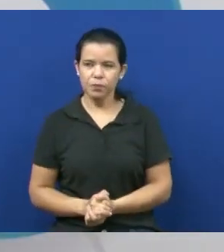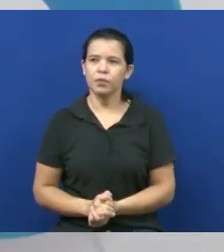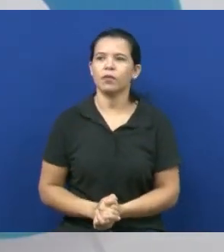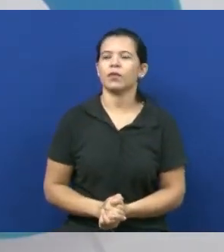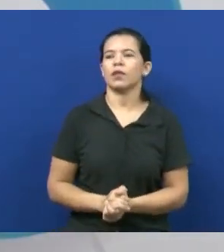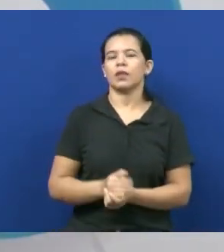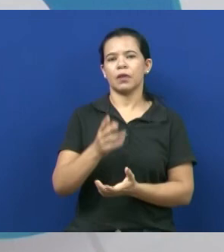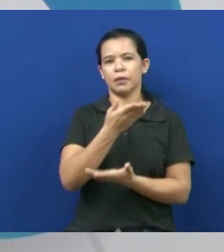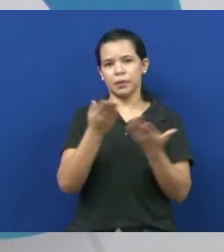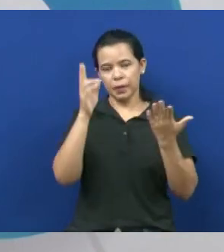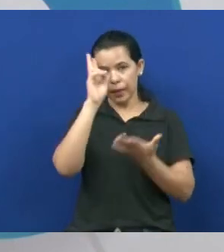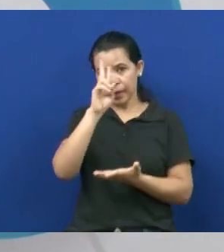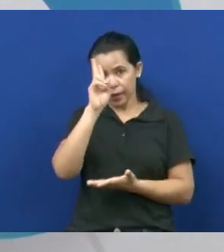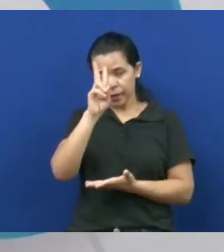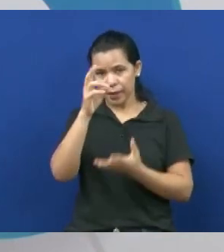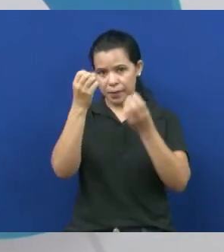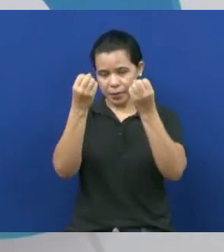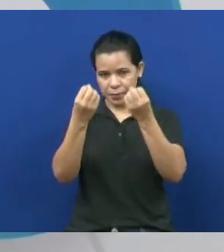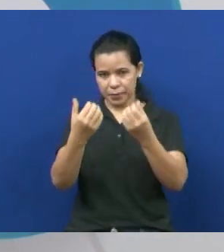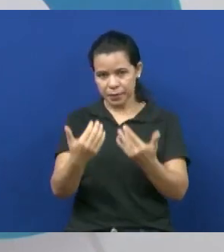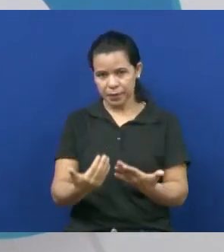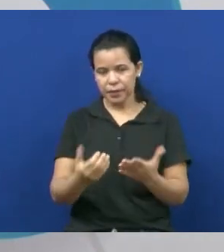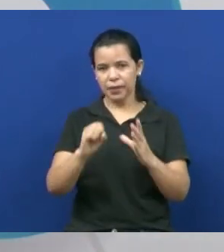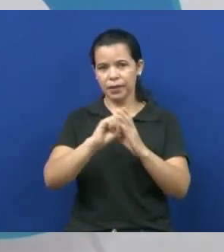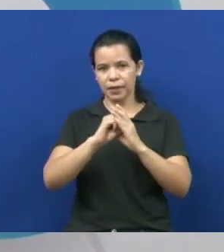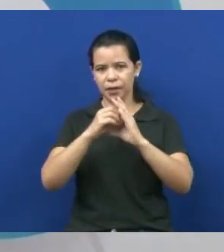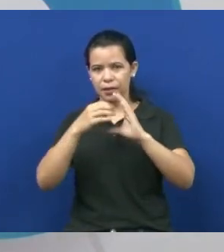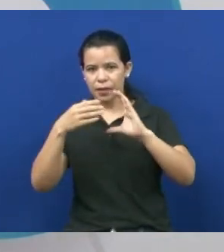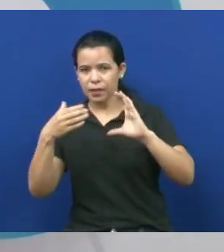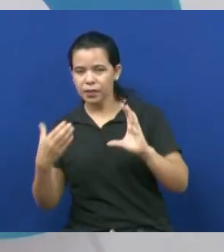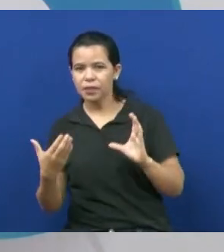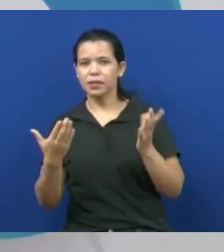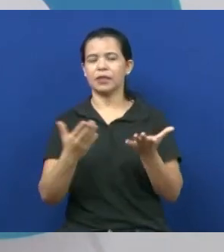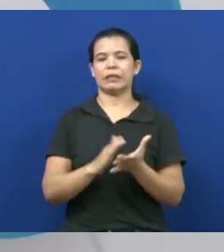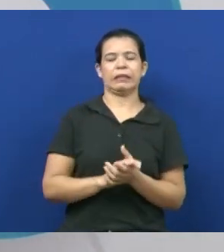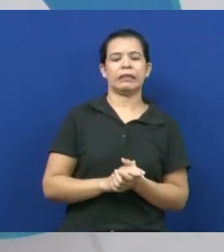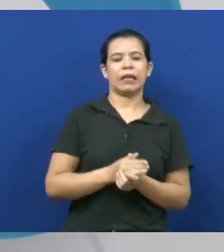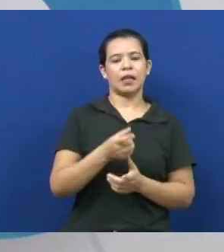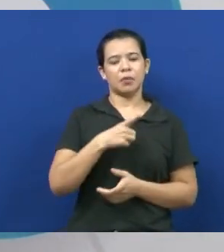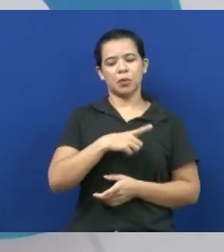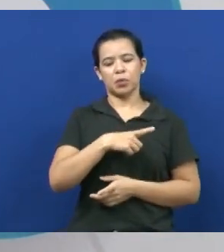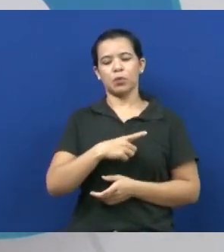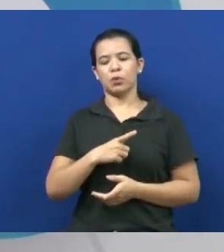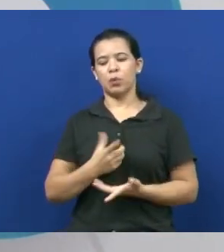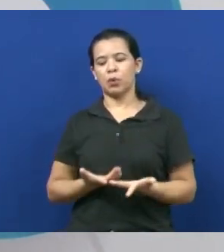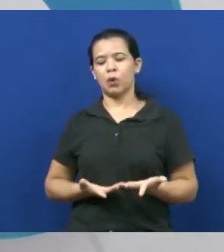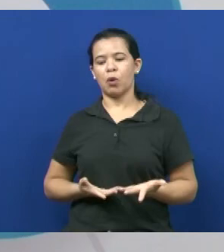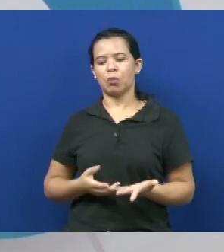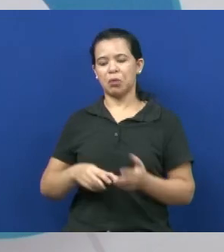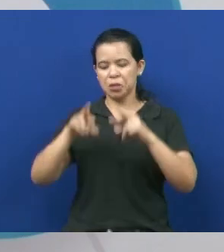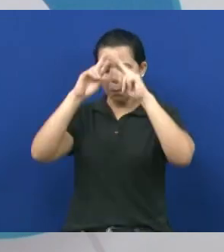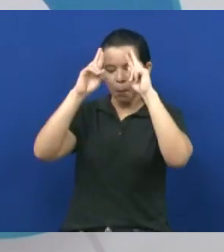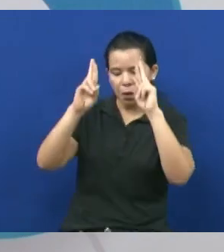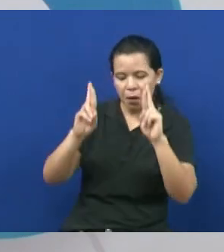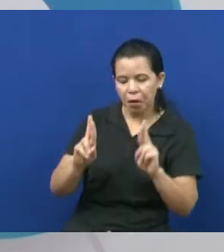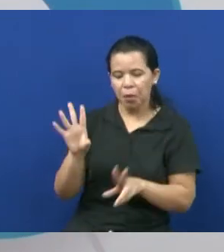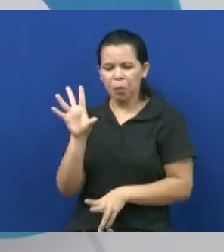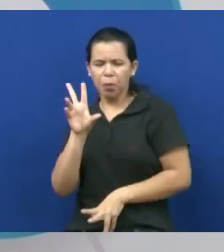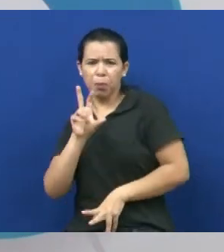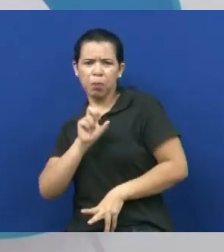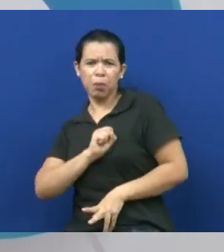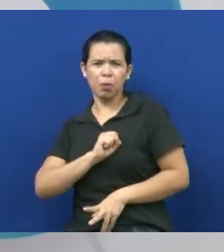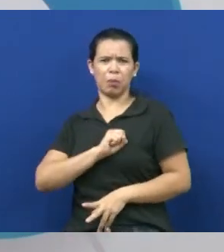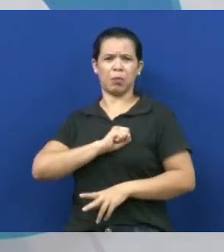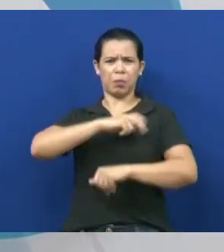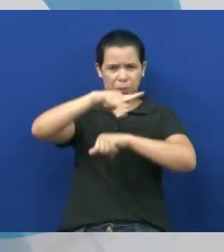que eu falei, né, que uma das características é essa coisa do nacionalismo? Né? Então, Lima Barreto,